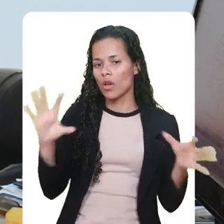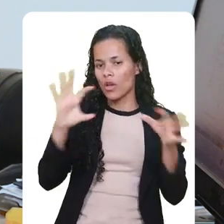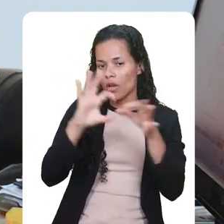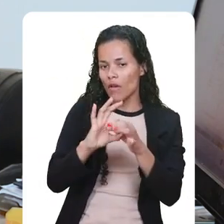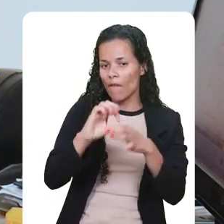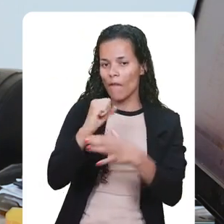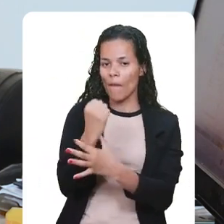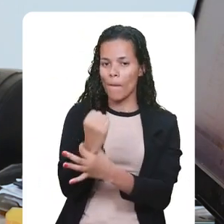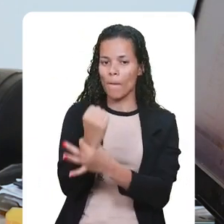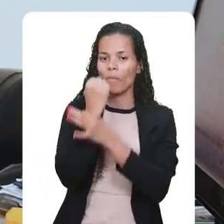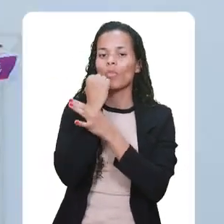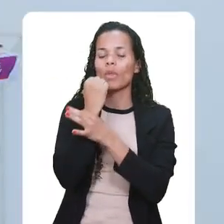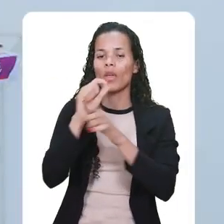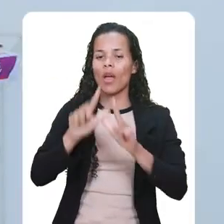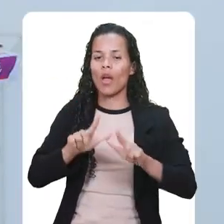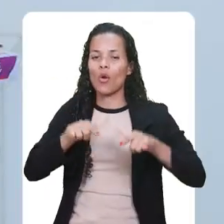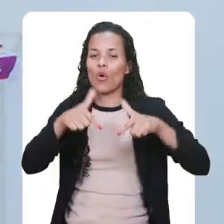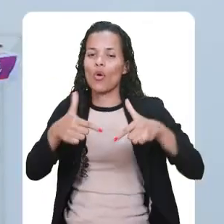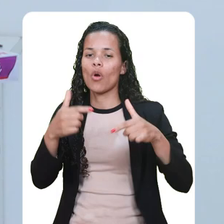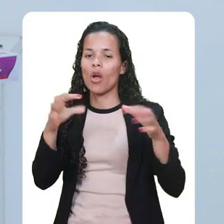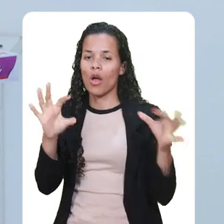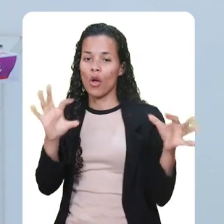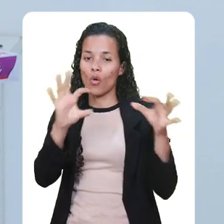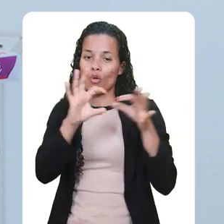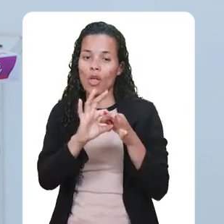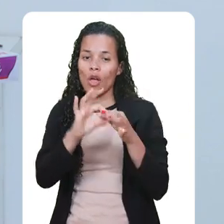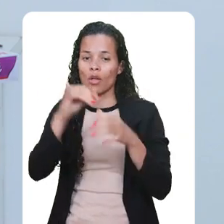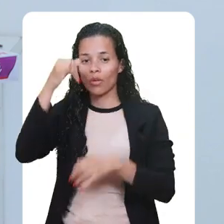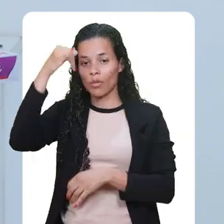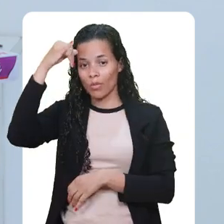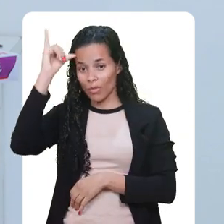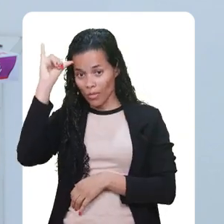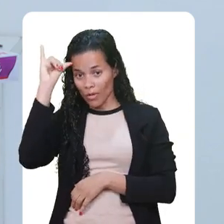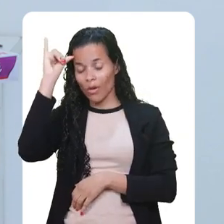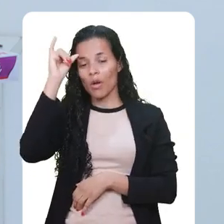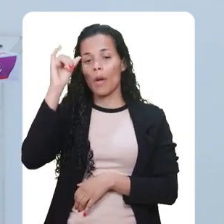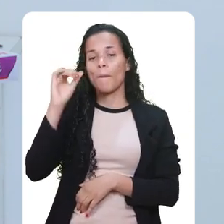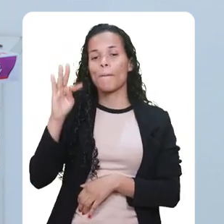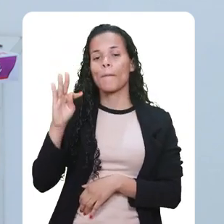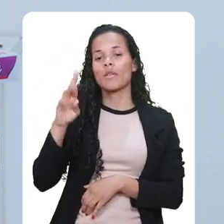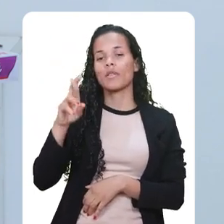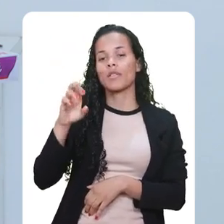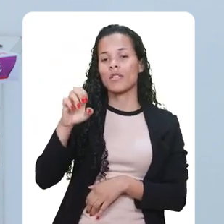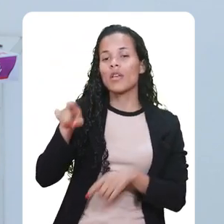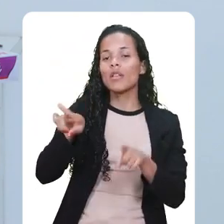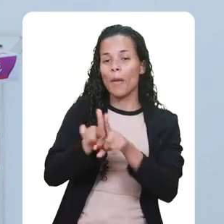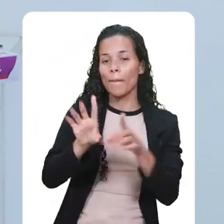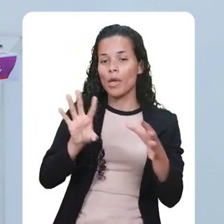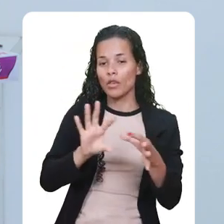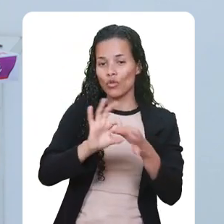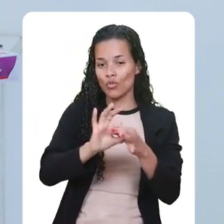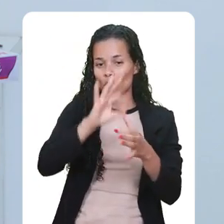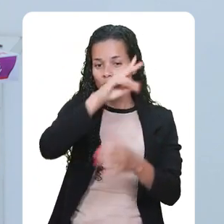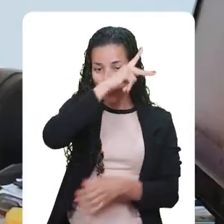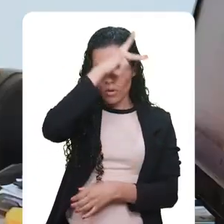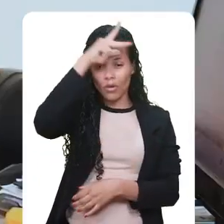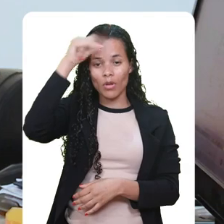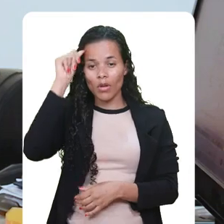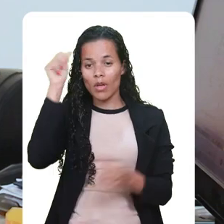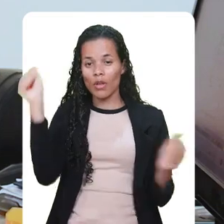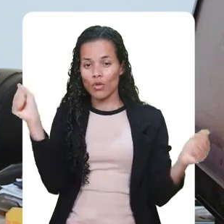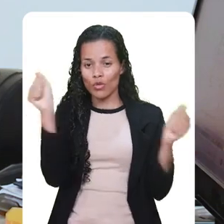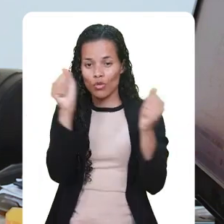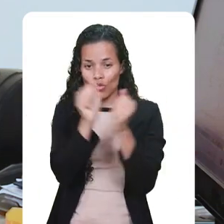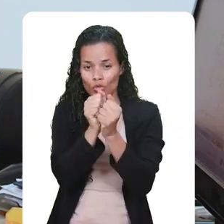de forças, né? Tanto a União dos Bois de Carnaval de Timbaúba, o BCT, junto com a Prefeitura Municipal, instituíram, né,